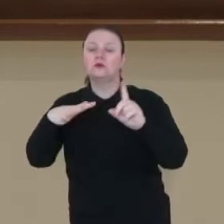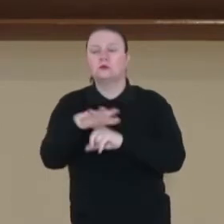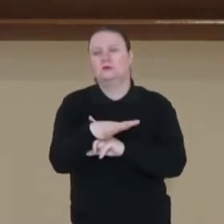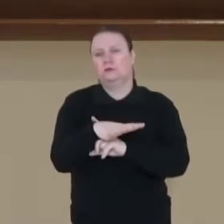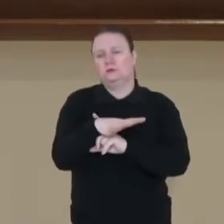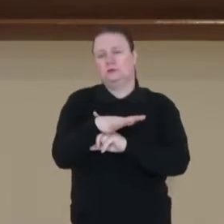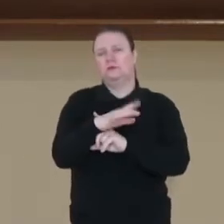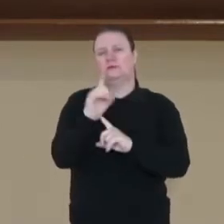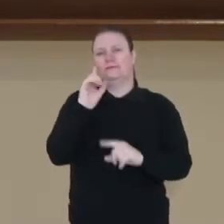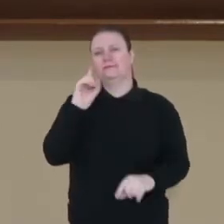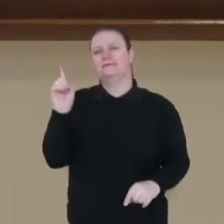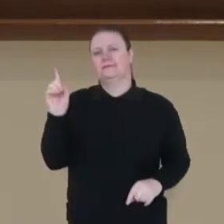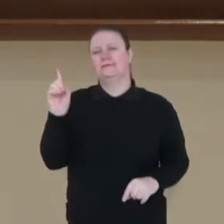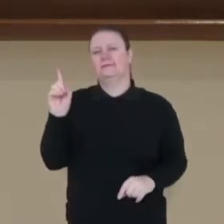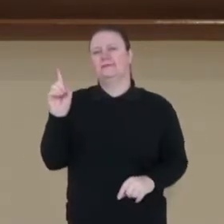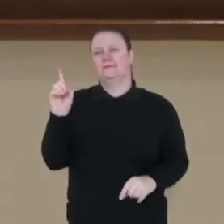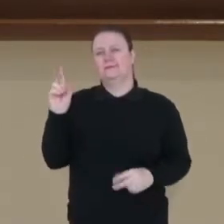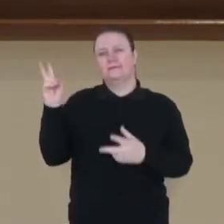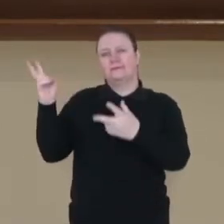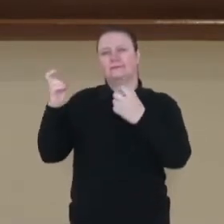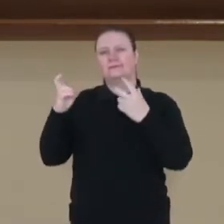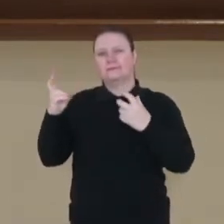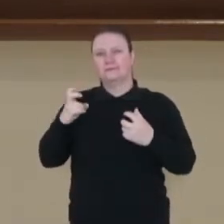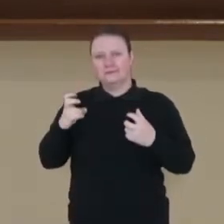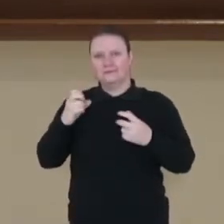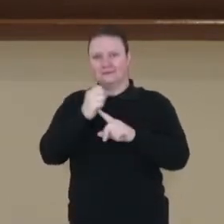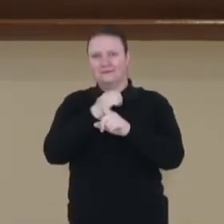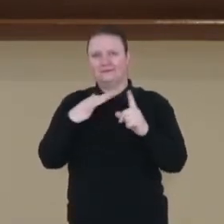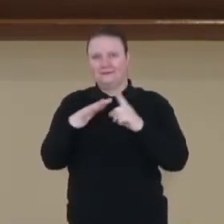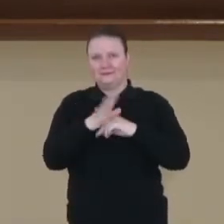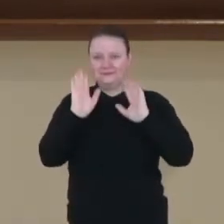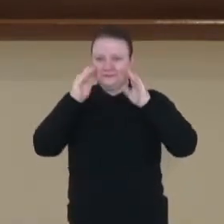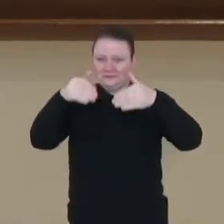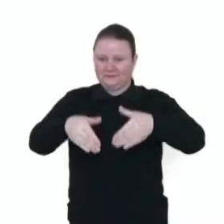dar uma olhada agora mais nesse darwinismo social?